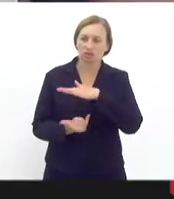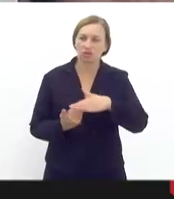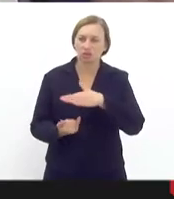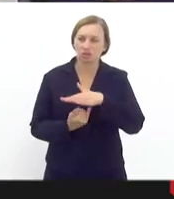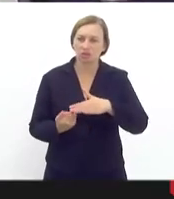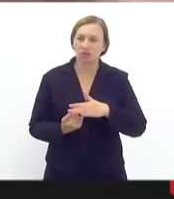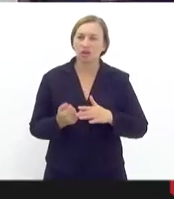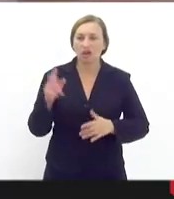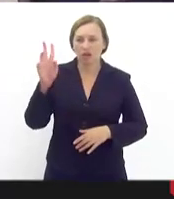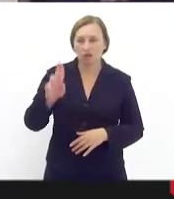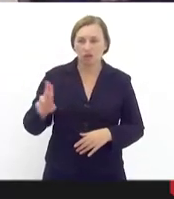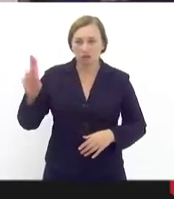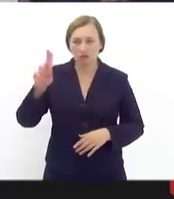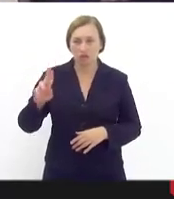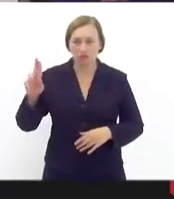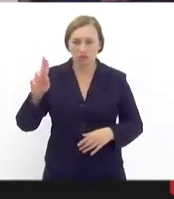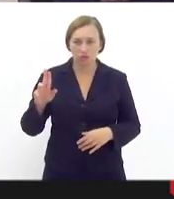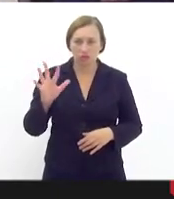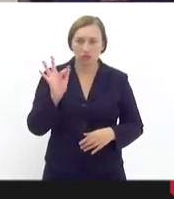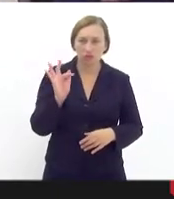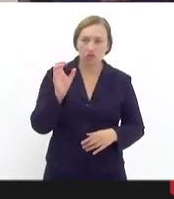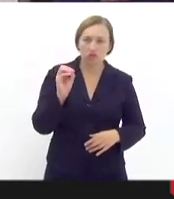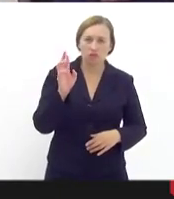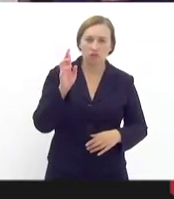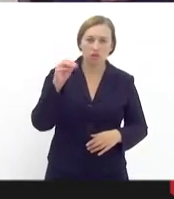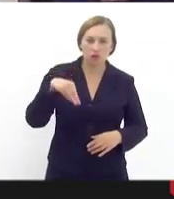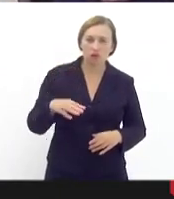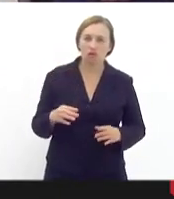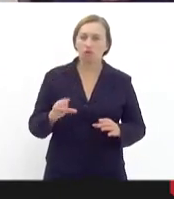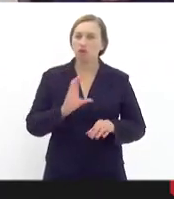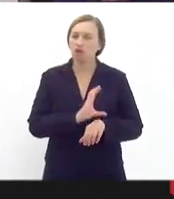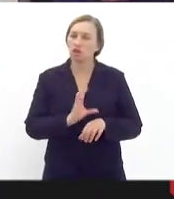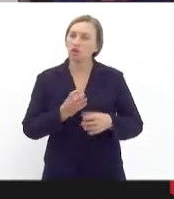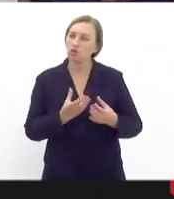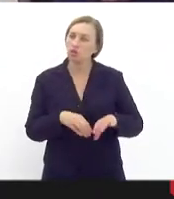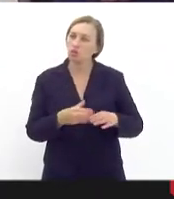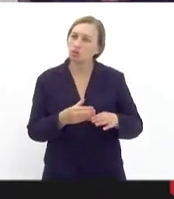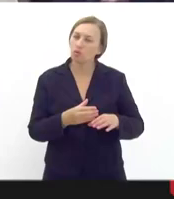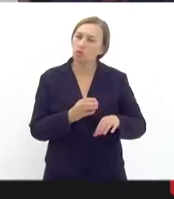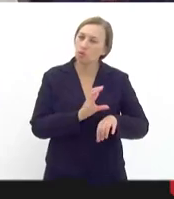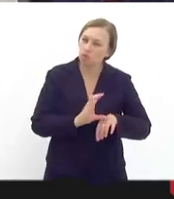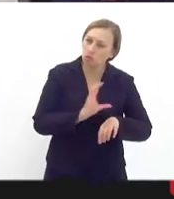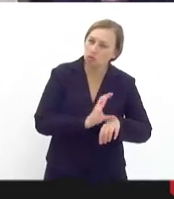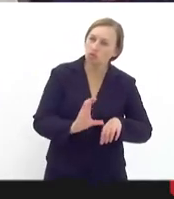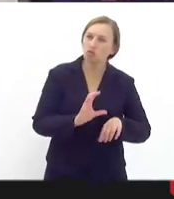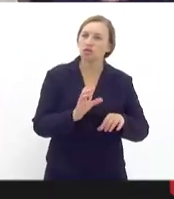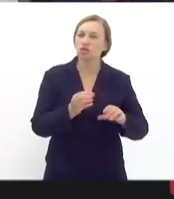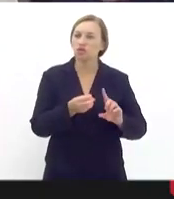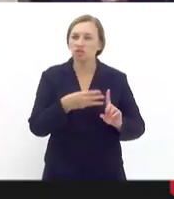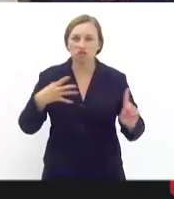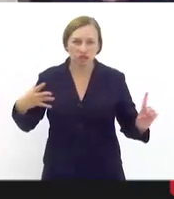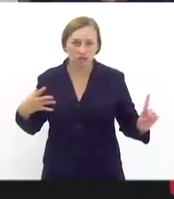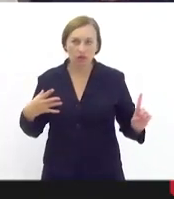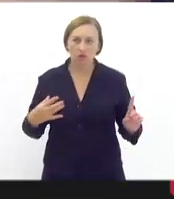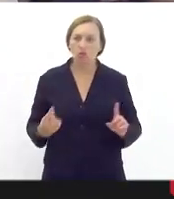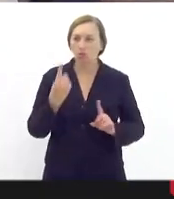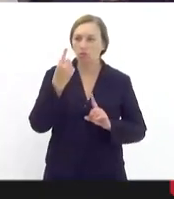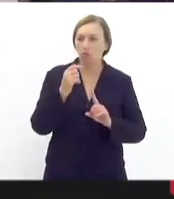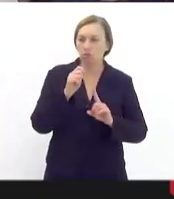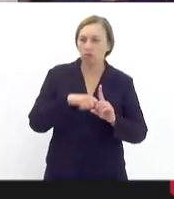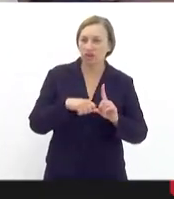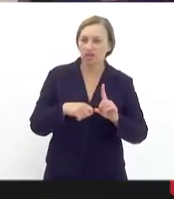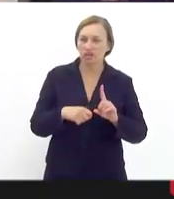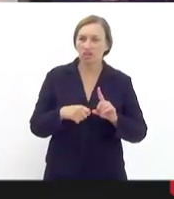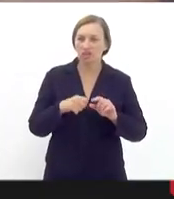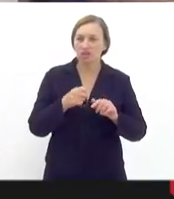relação da universidade com fora. Um curso de extensão a gente cria em um mês, né, cursos de extensão